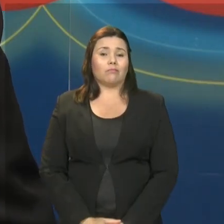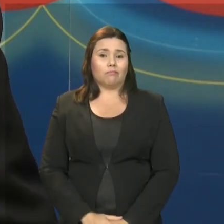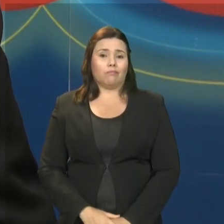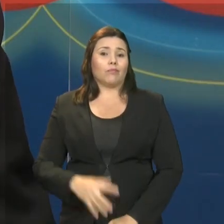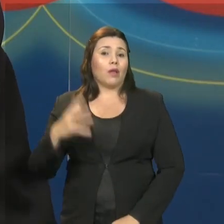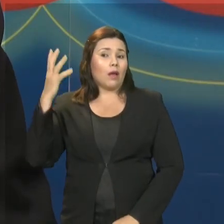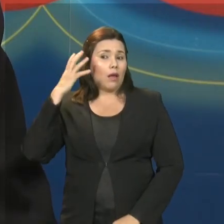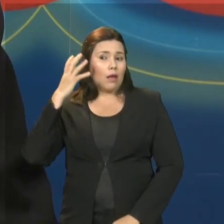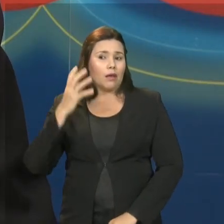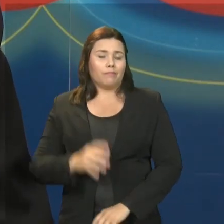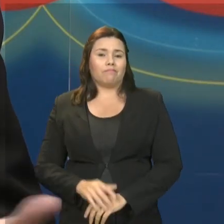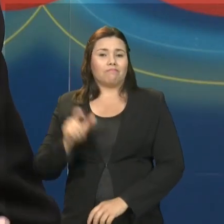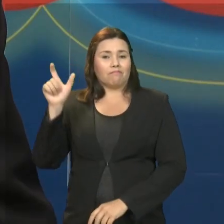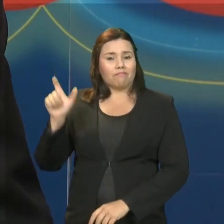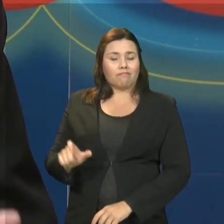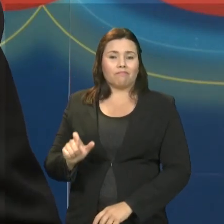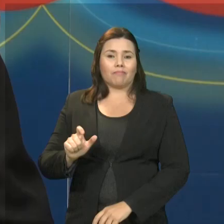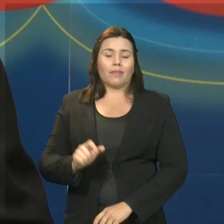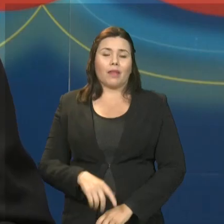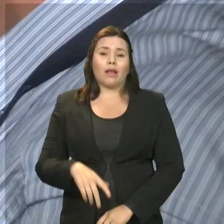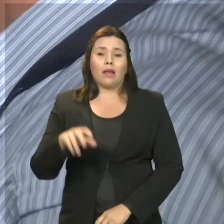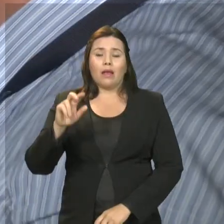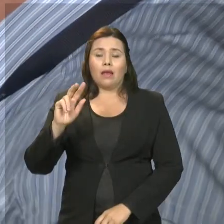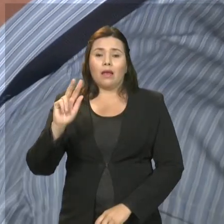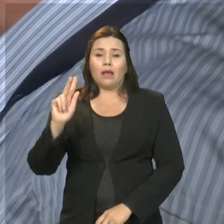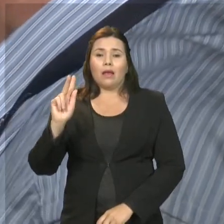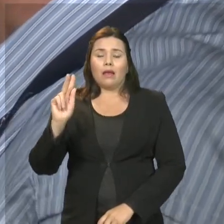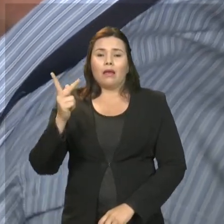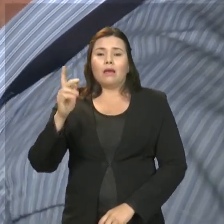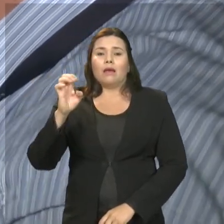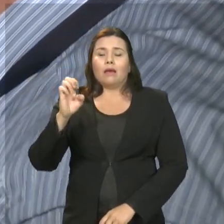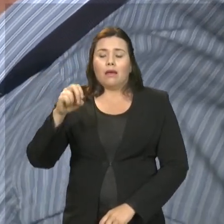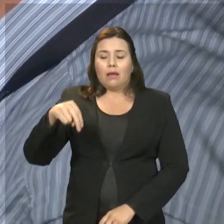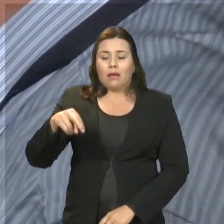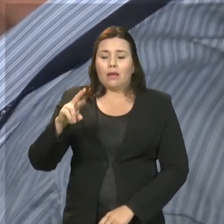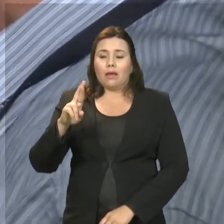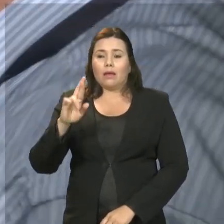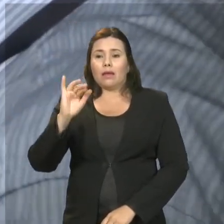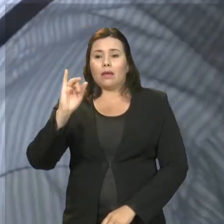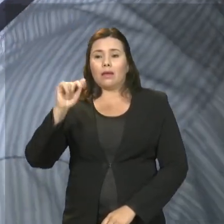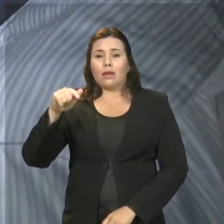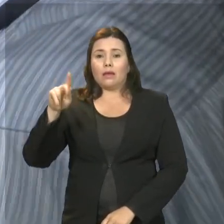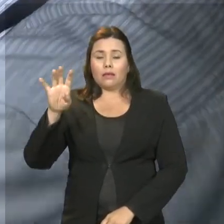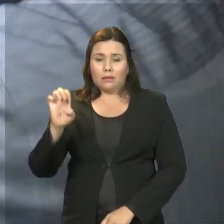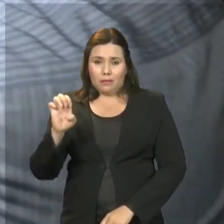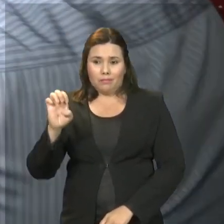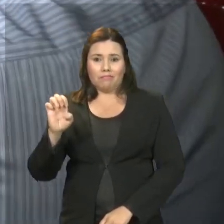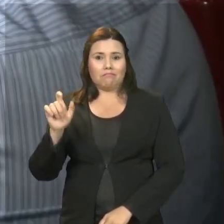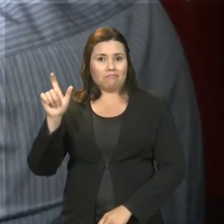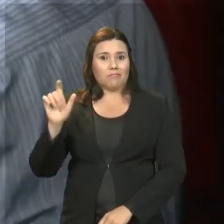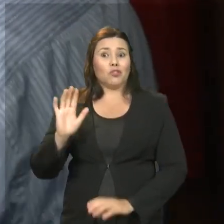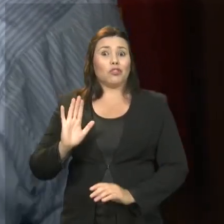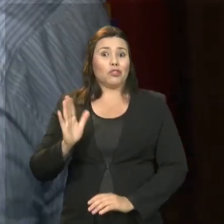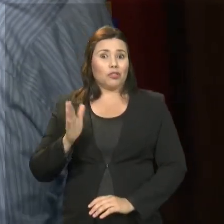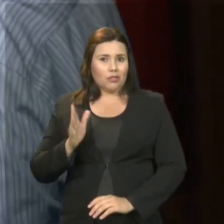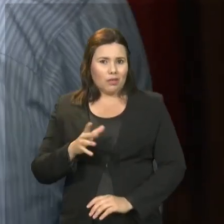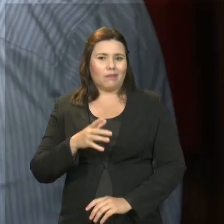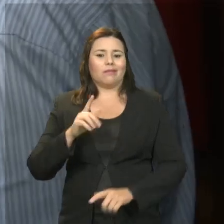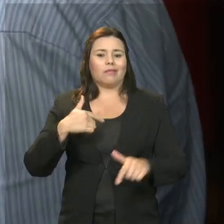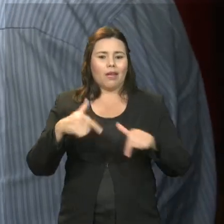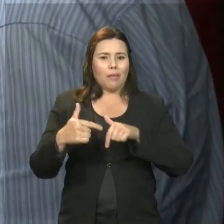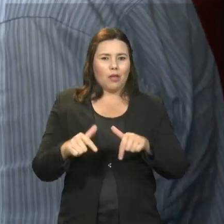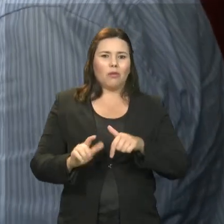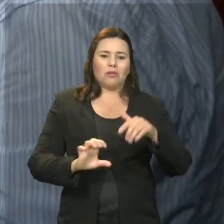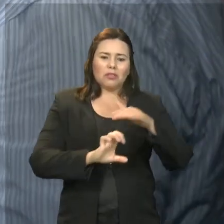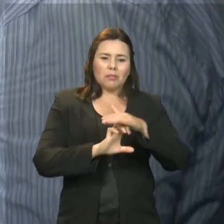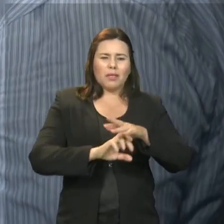Henrique Pereira ecoa nas rádios maranhenses. Já foi repórter das principais emissoras da capital. Agora está na